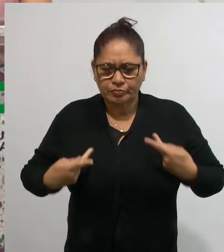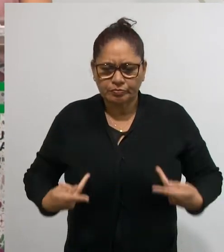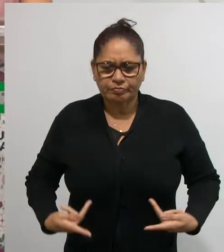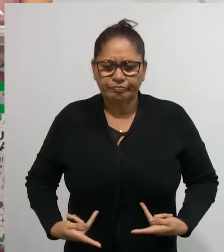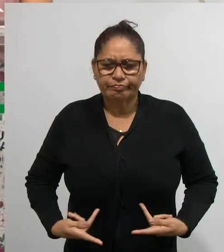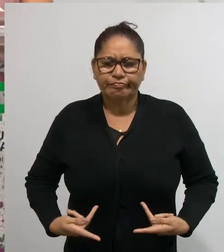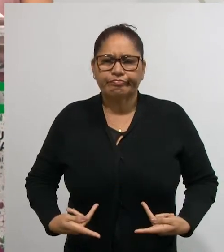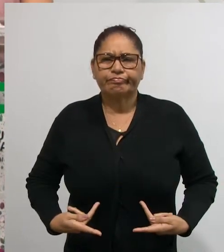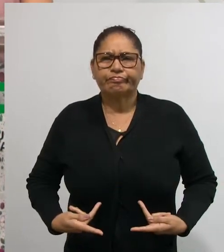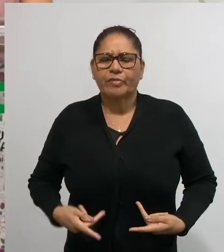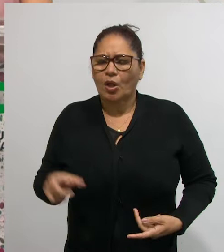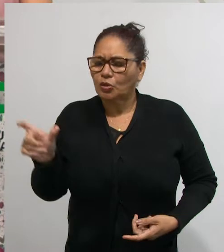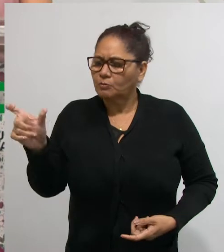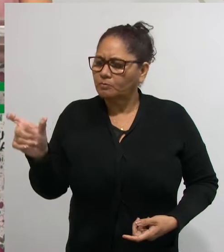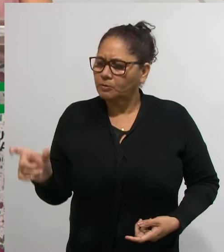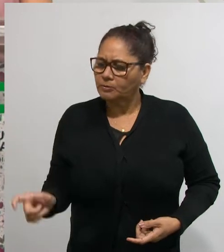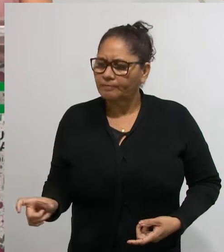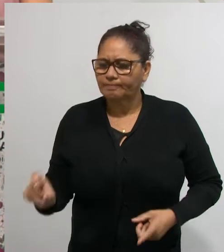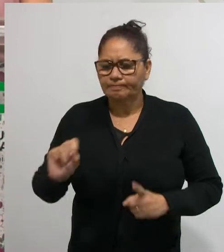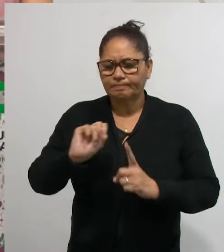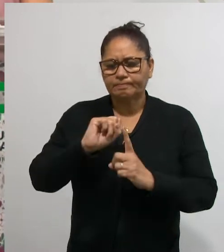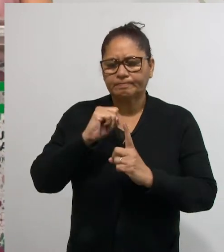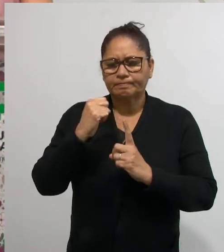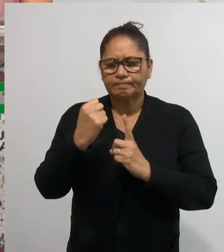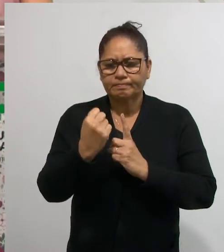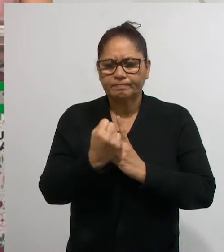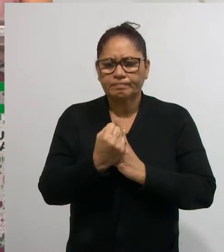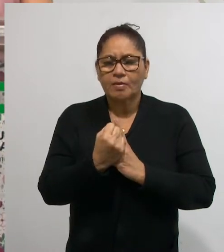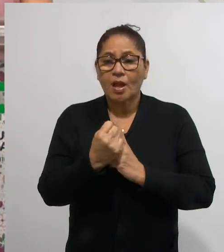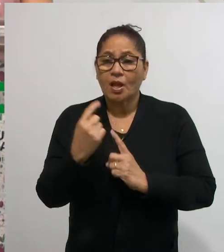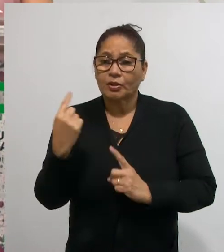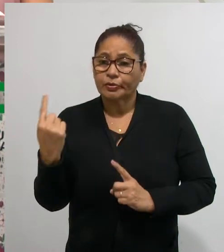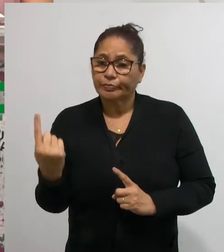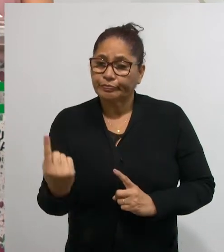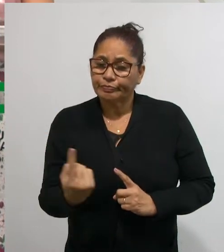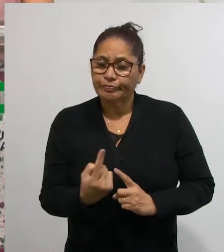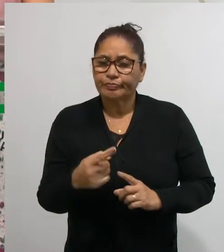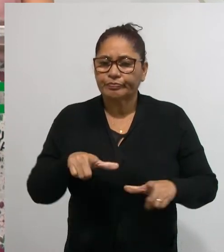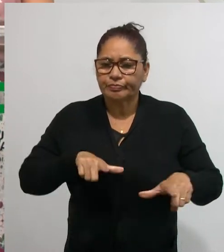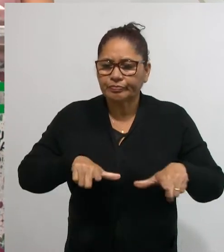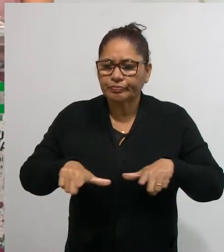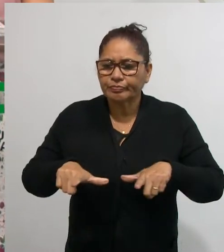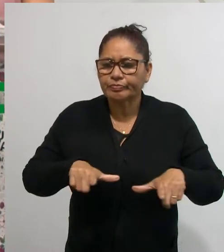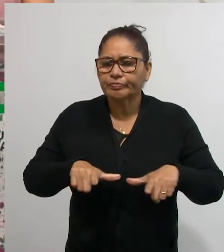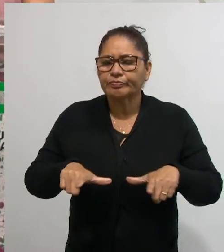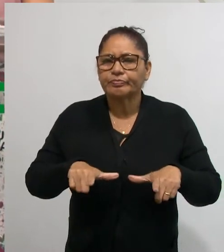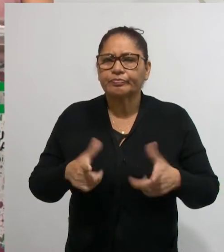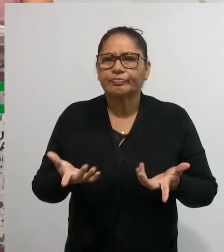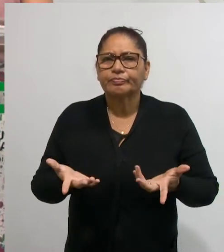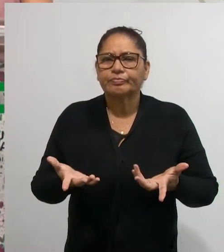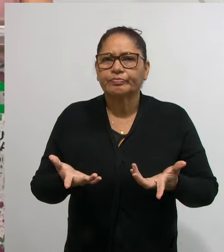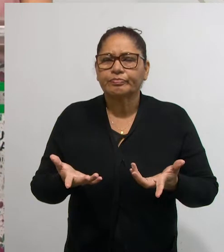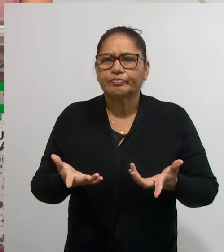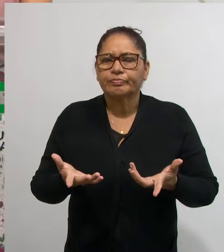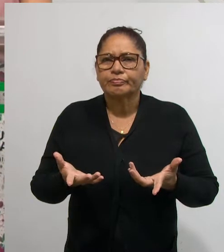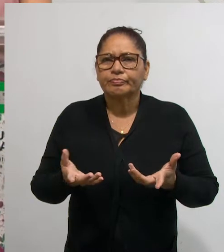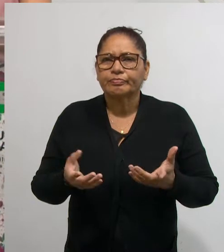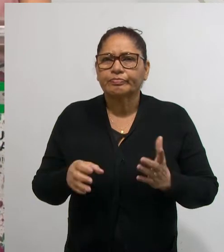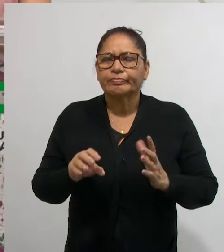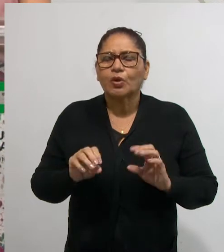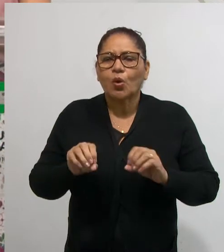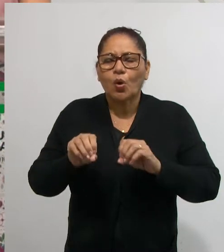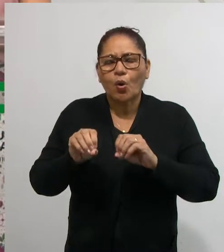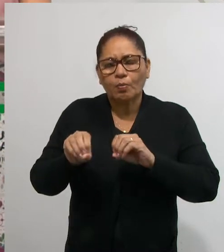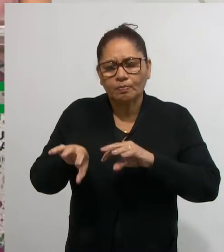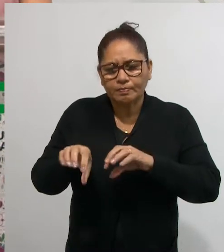sujeito, posto nessa sociedade. E se nós trabalhamos com um ofício de